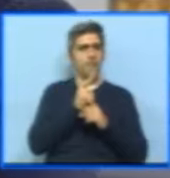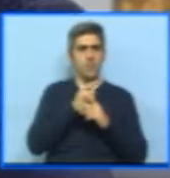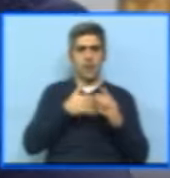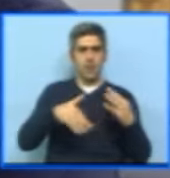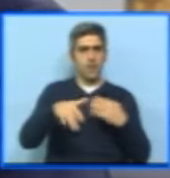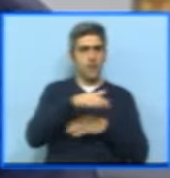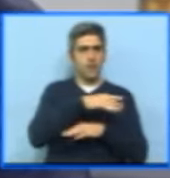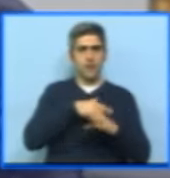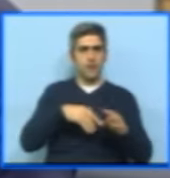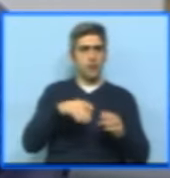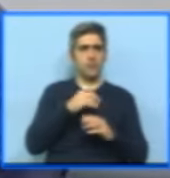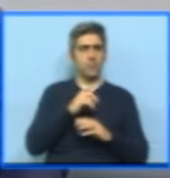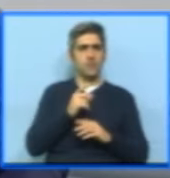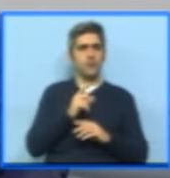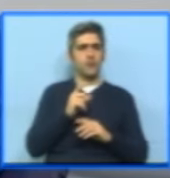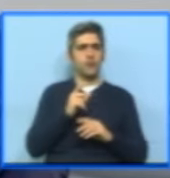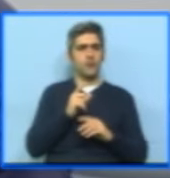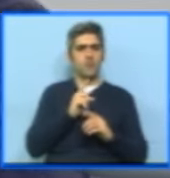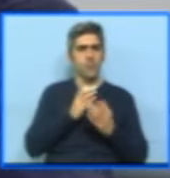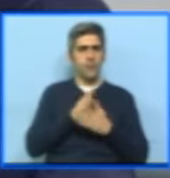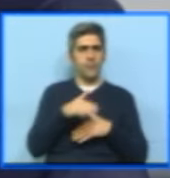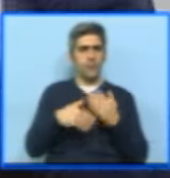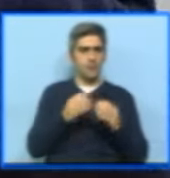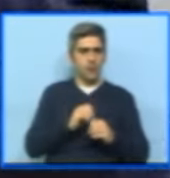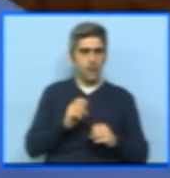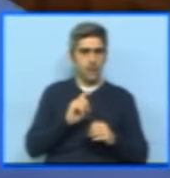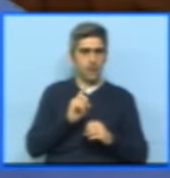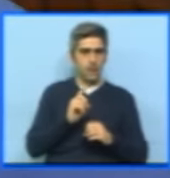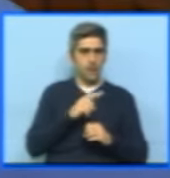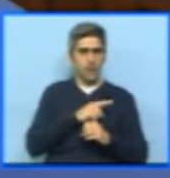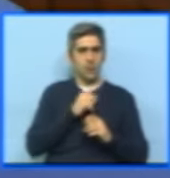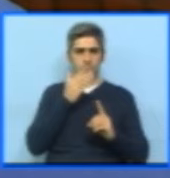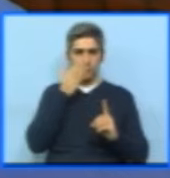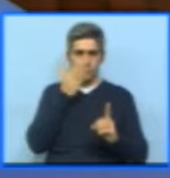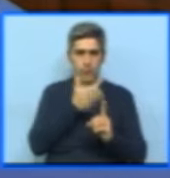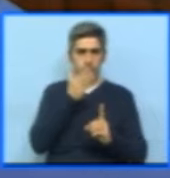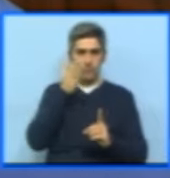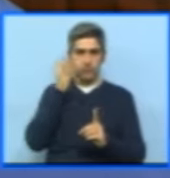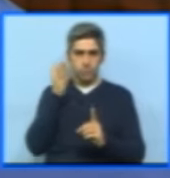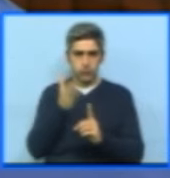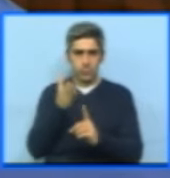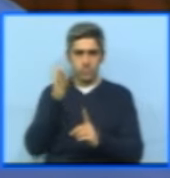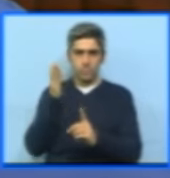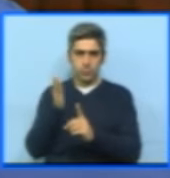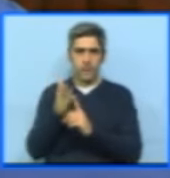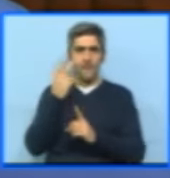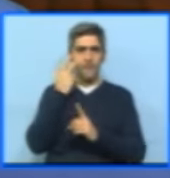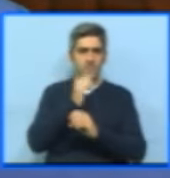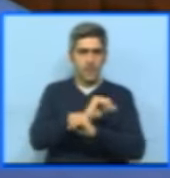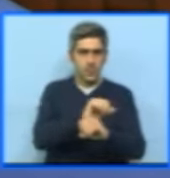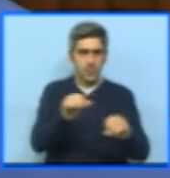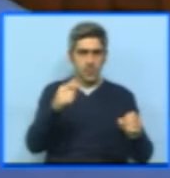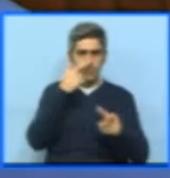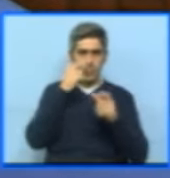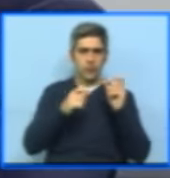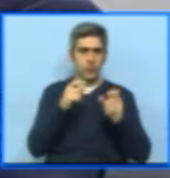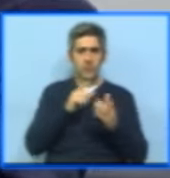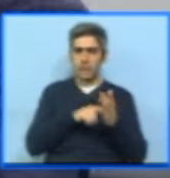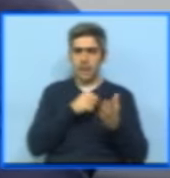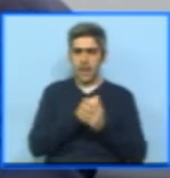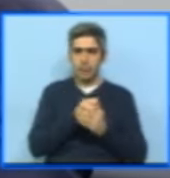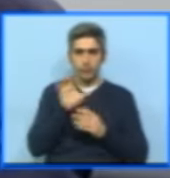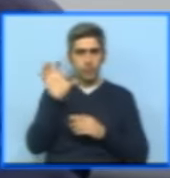aquilo não avança nada. Não, ele ataca no concreto da vida das pessoas. E desta vez